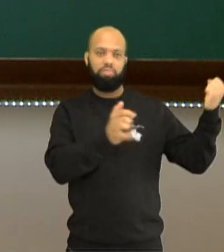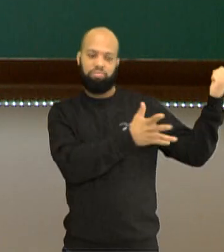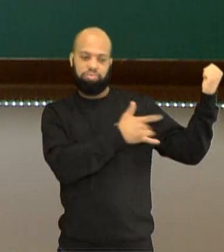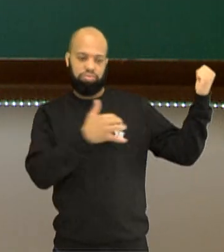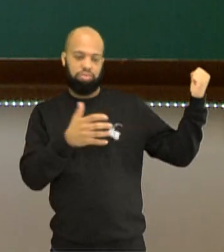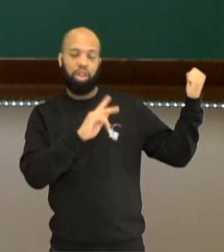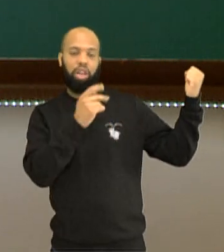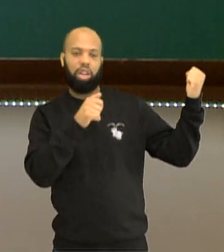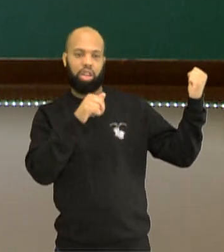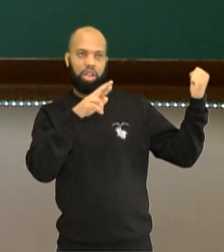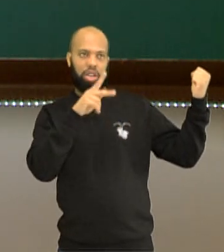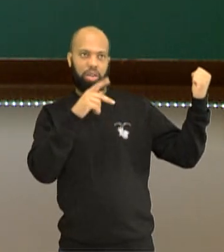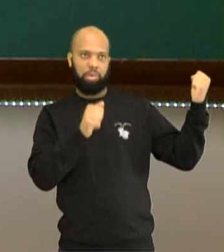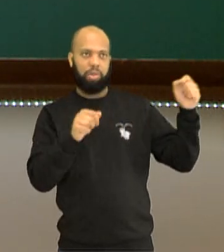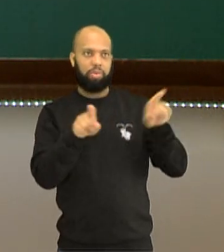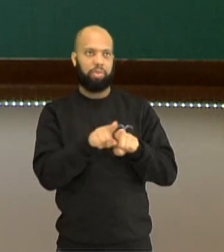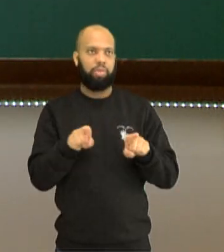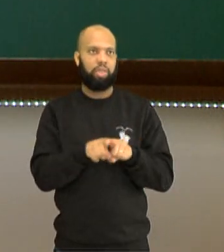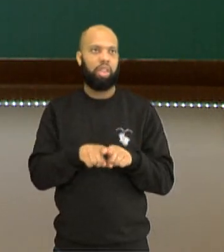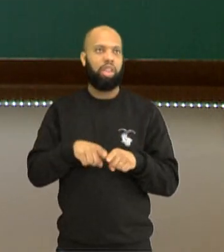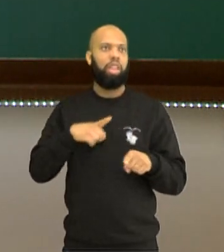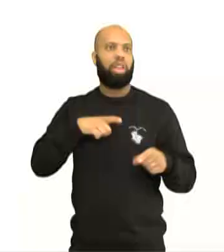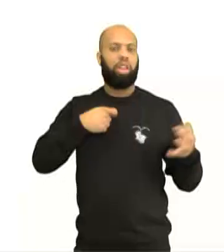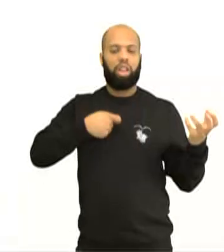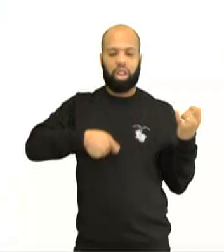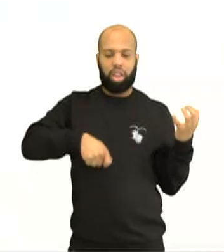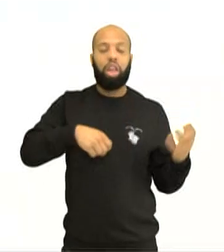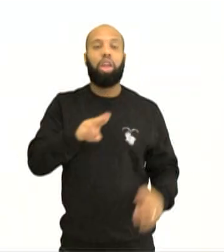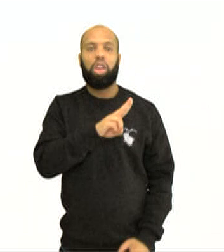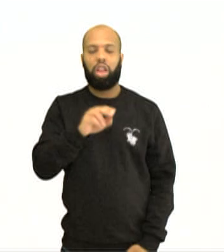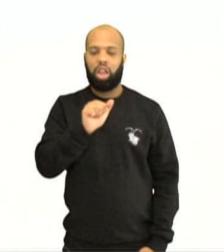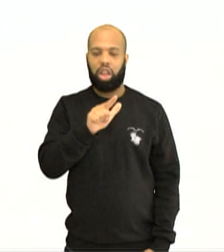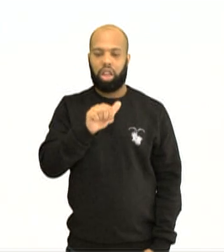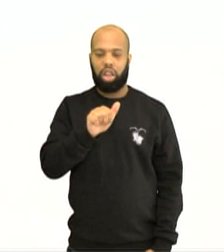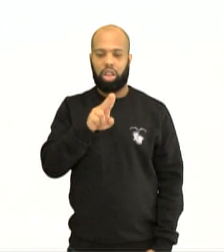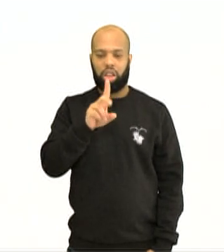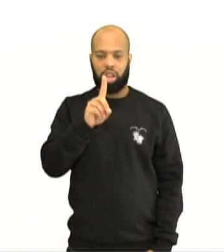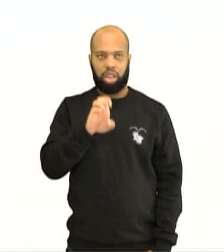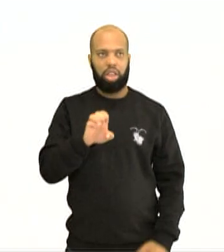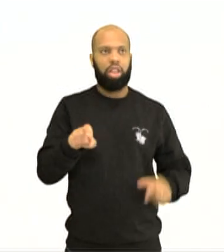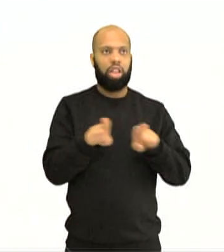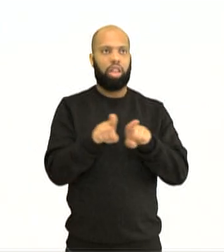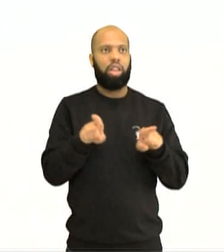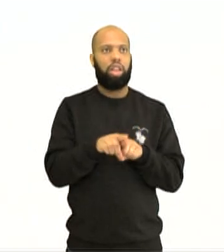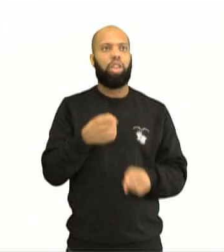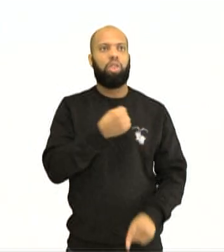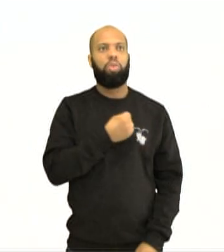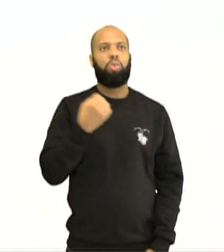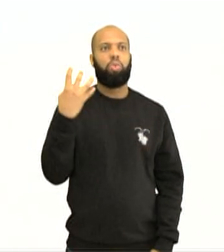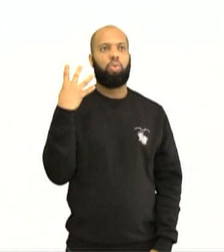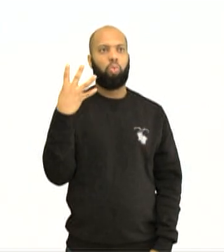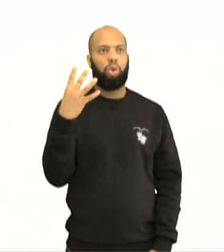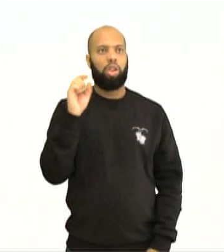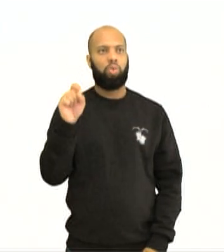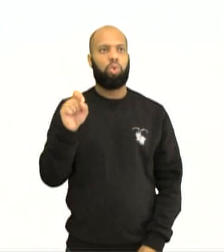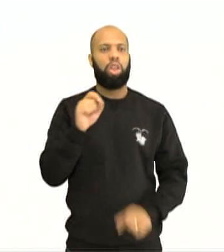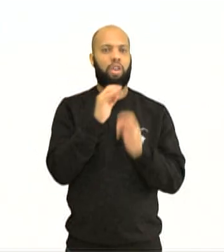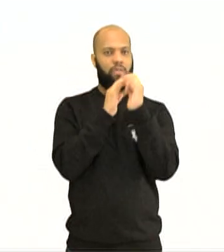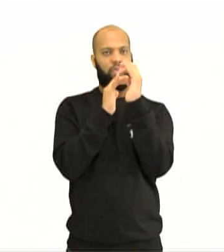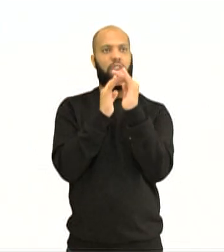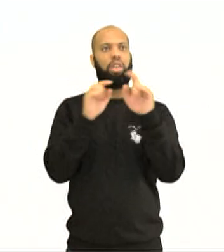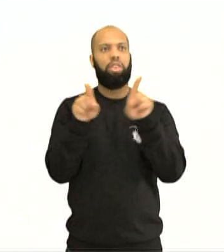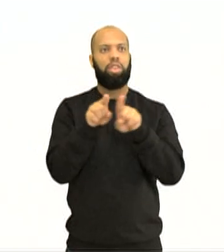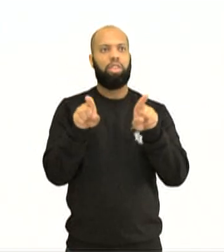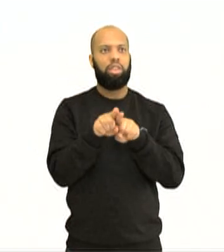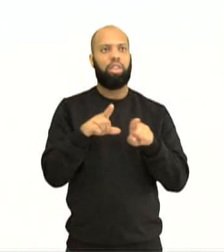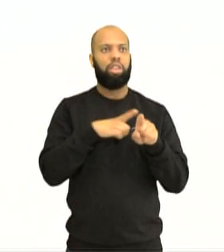número 1, alaúde, que também é um instrumento que vieram pelas invasões asiáticas. Nós temos aqui, número 4, uma flauta dupla e nós